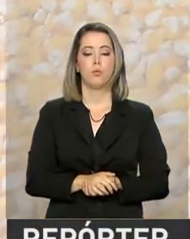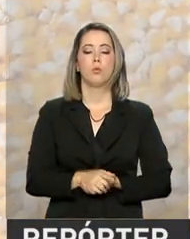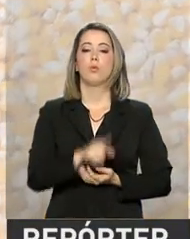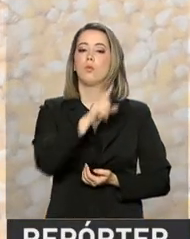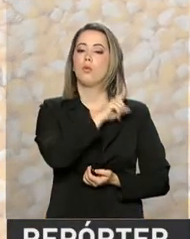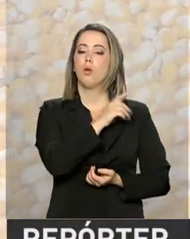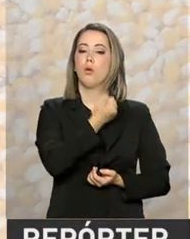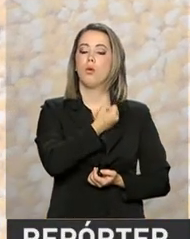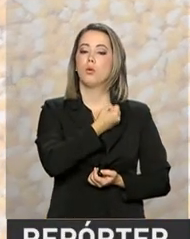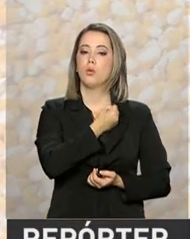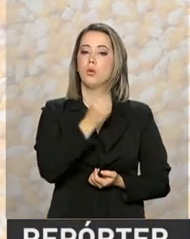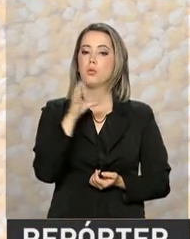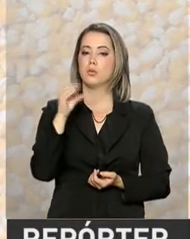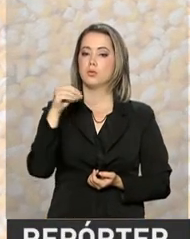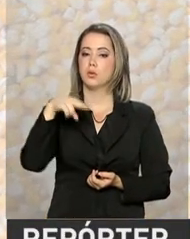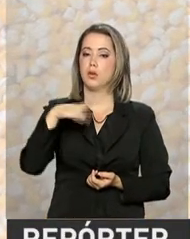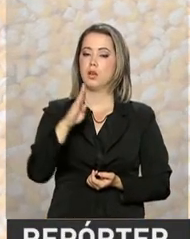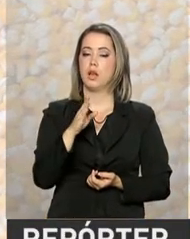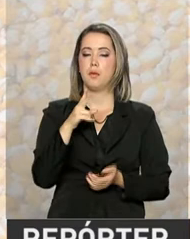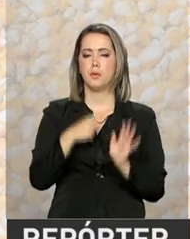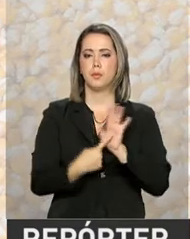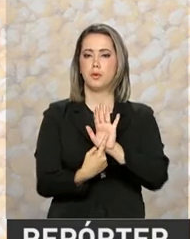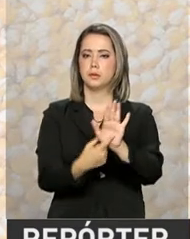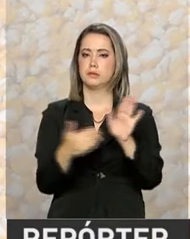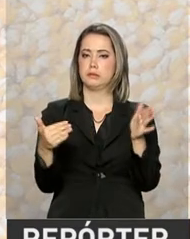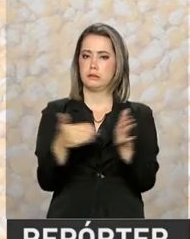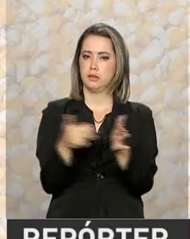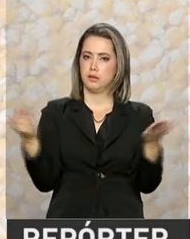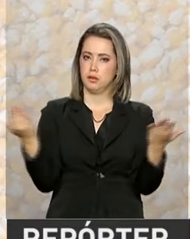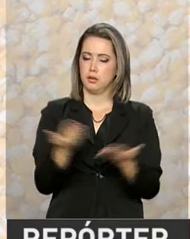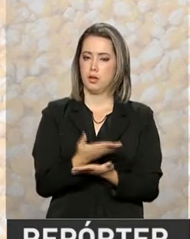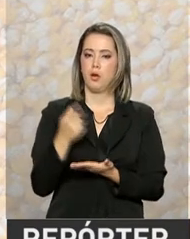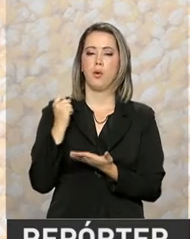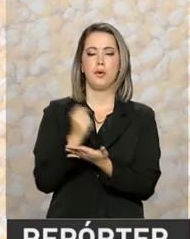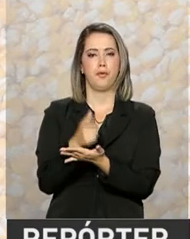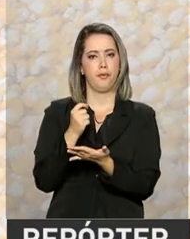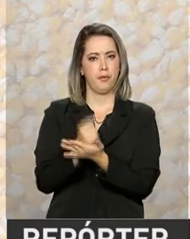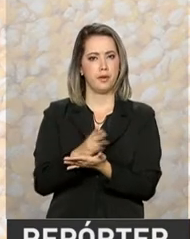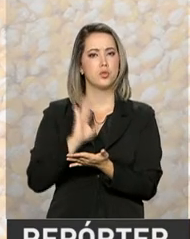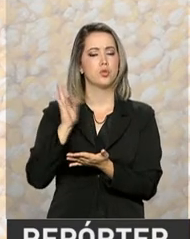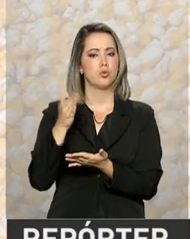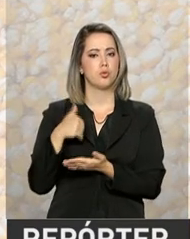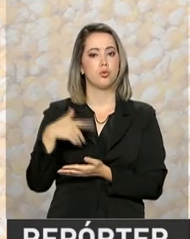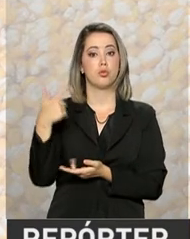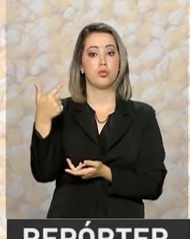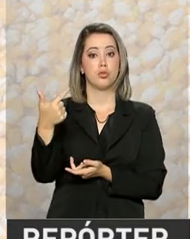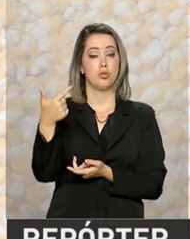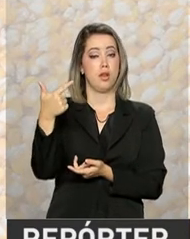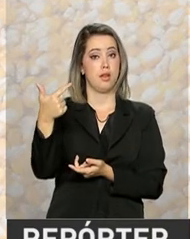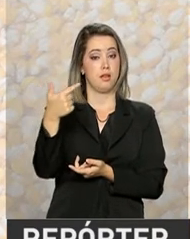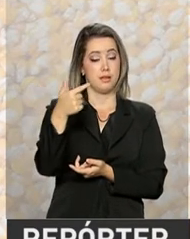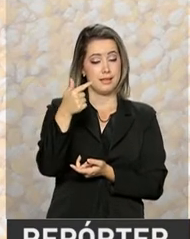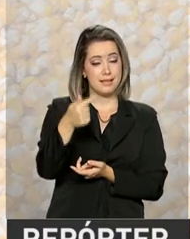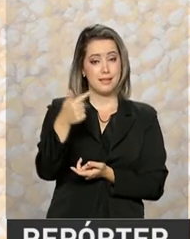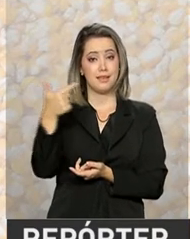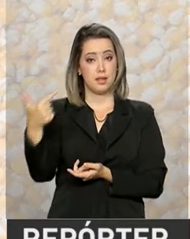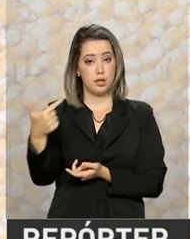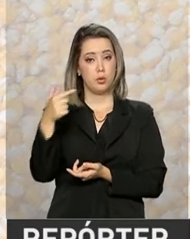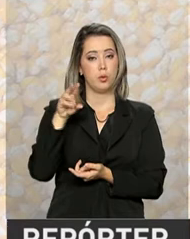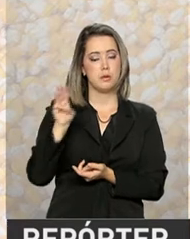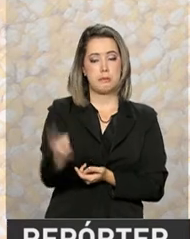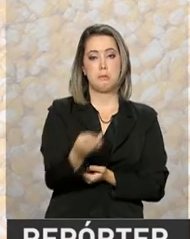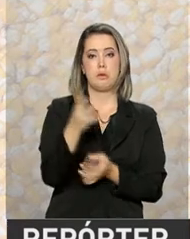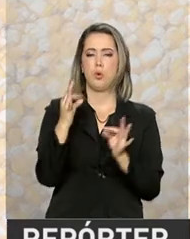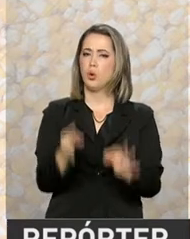abastecimento conab mostram que até agora foram comercializadas quase 72 milhões de toneladas de milho